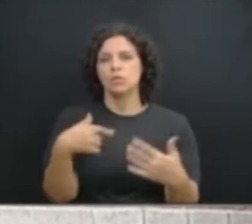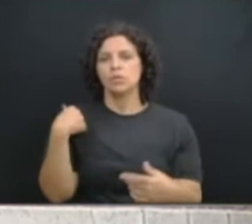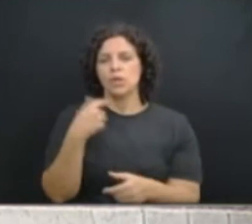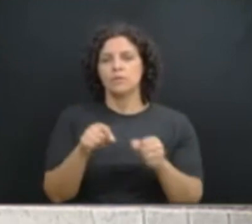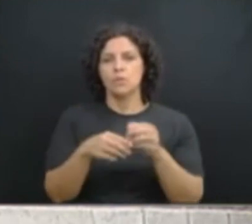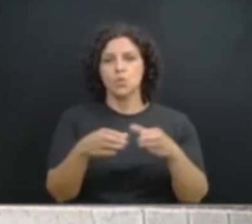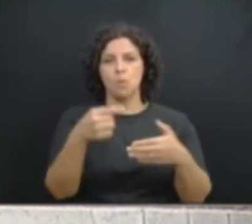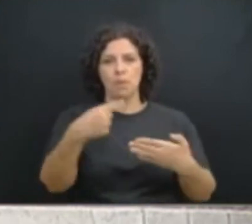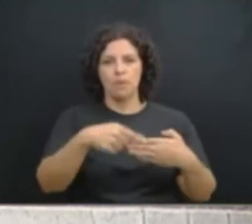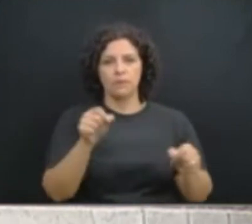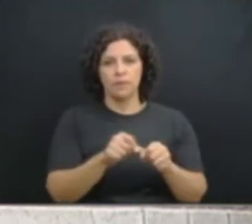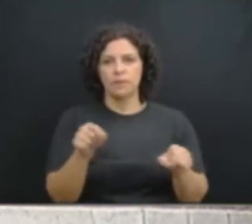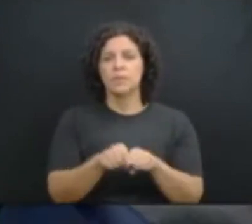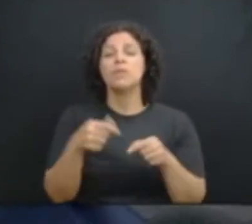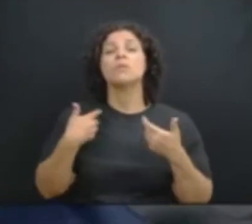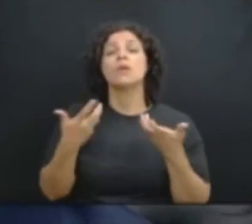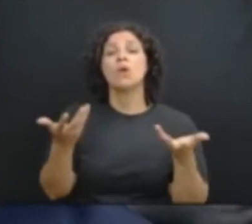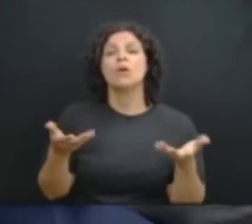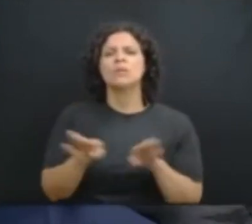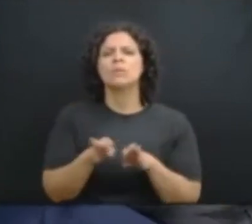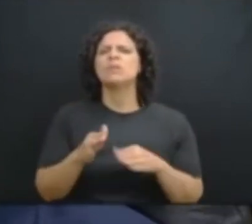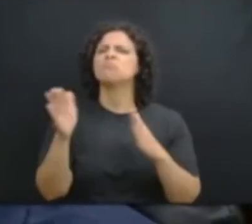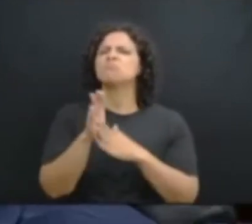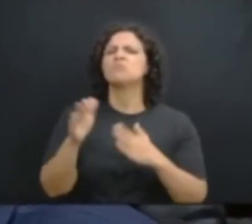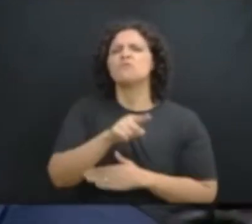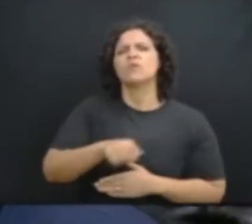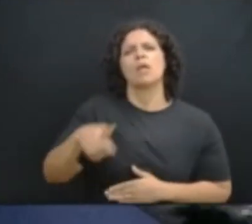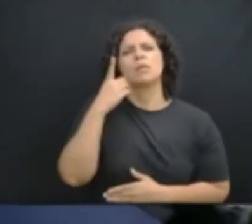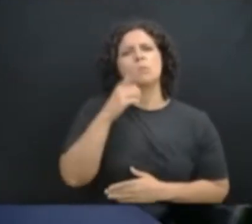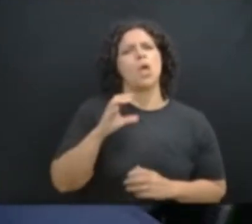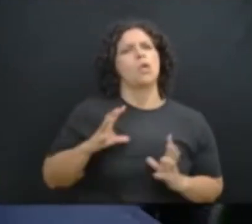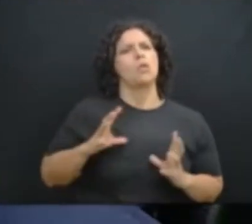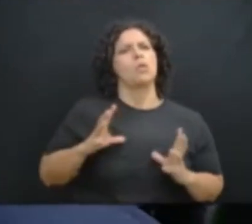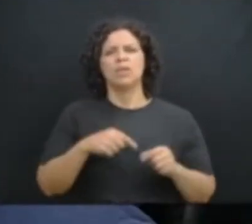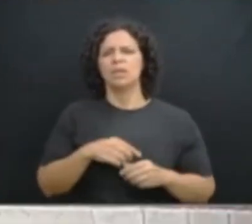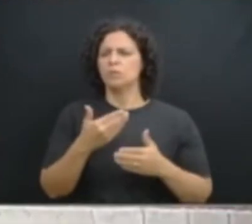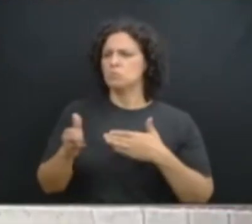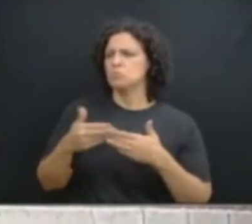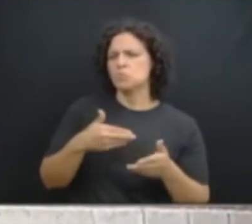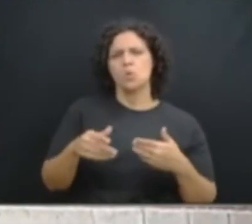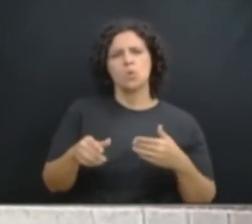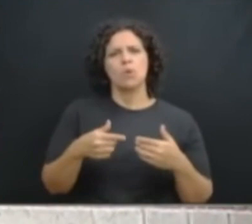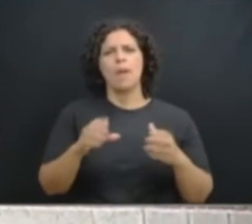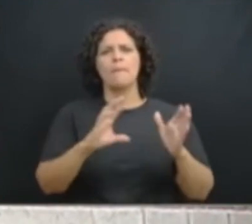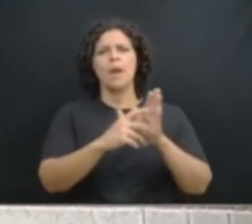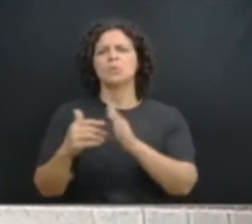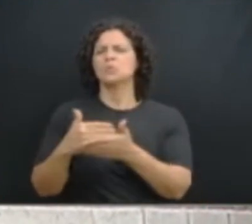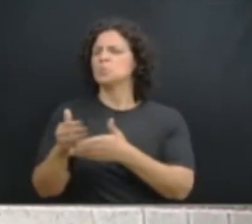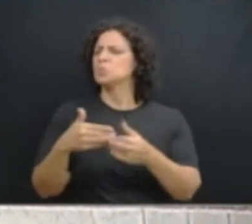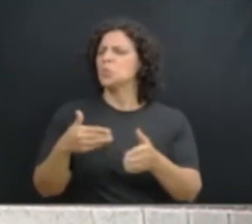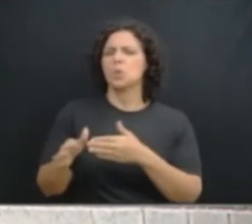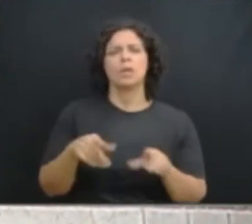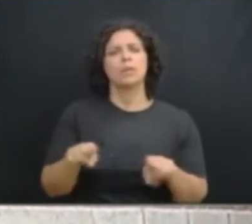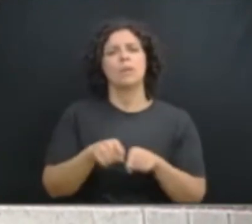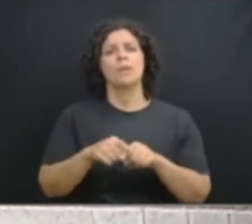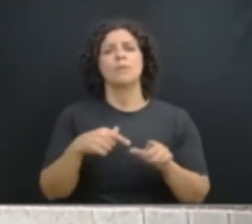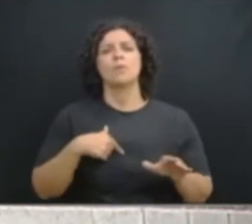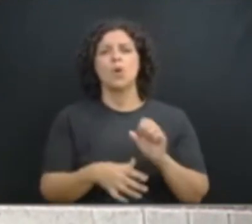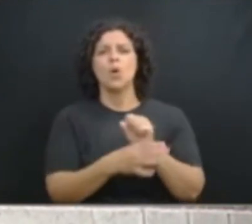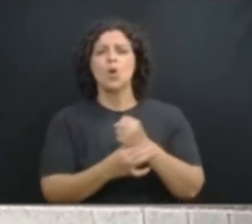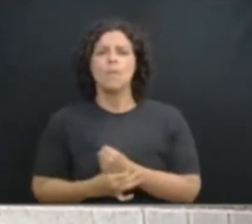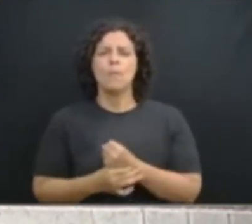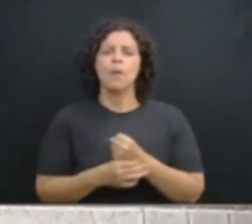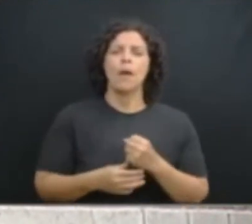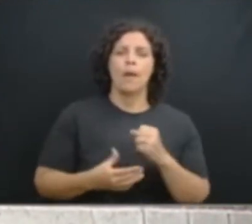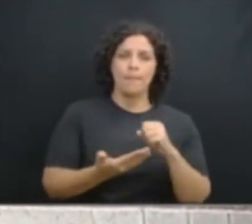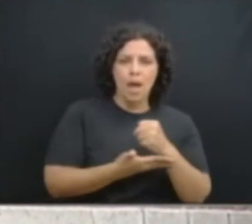frente parlamentar. E eu quero aqui saudar todos os deputados, sem distinção de partido, sem distinção de ser governo ou